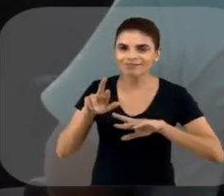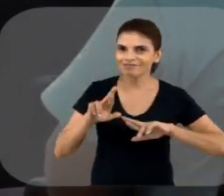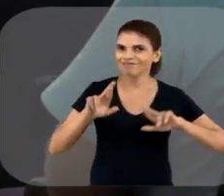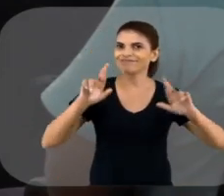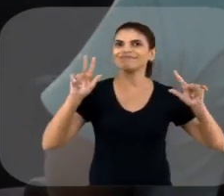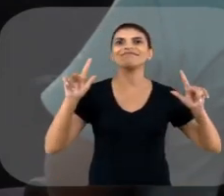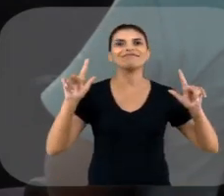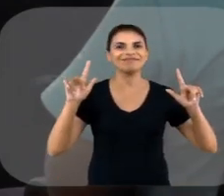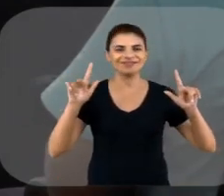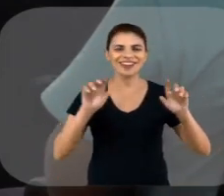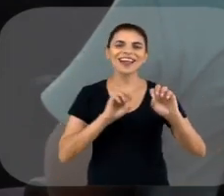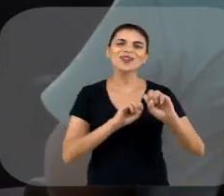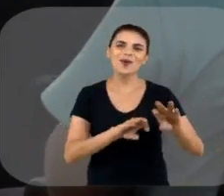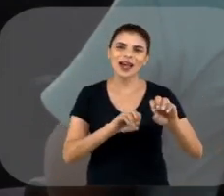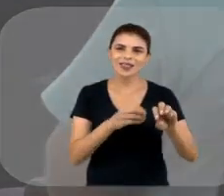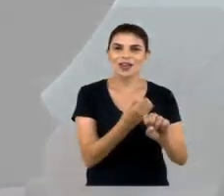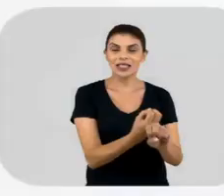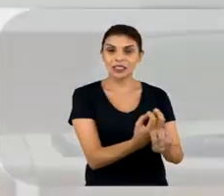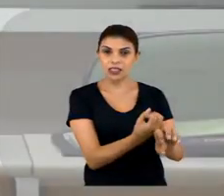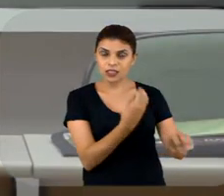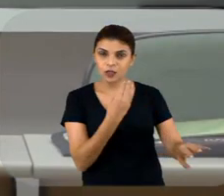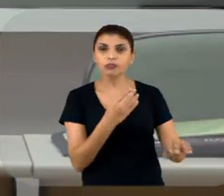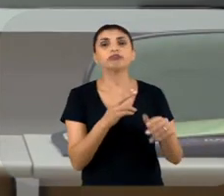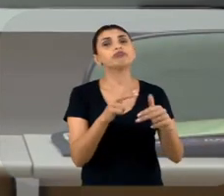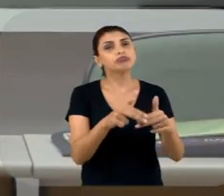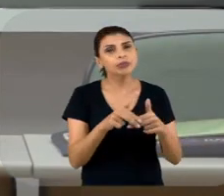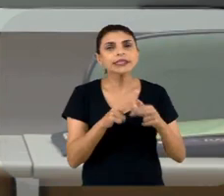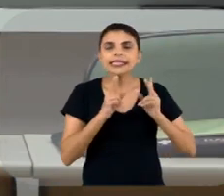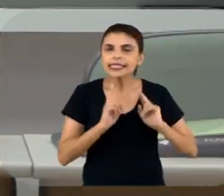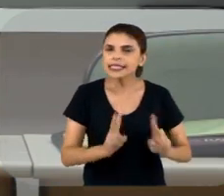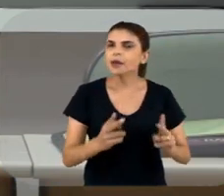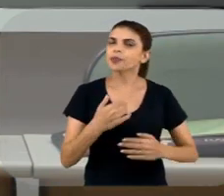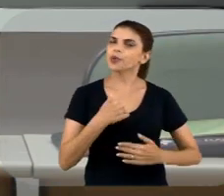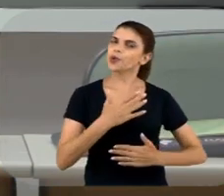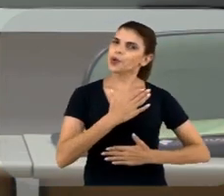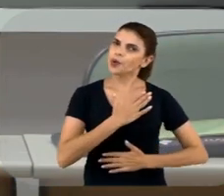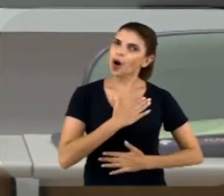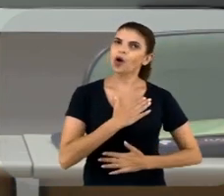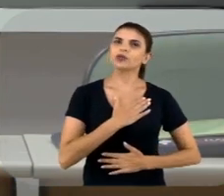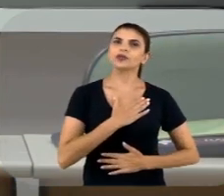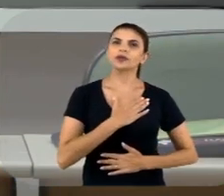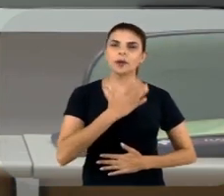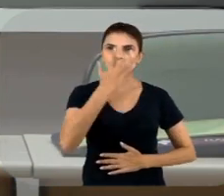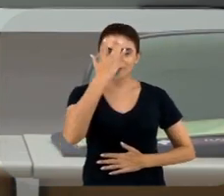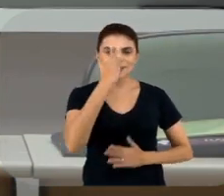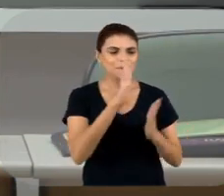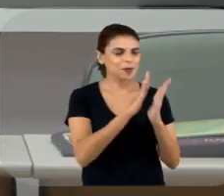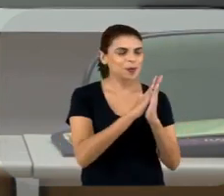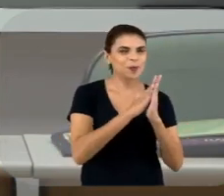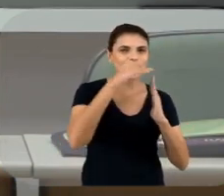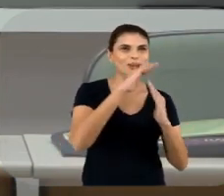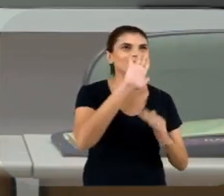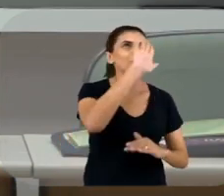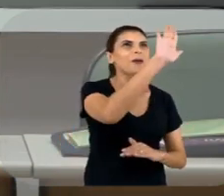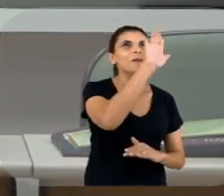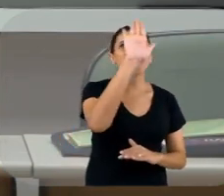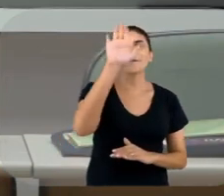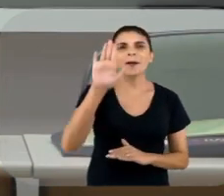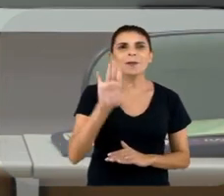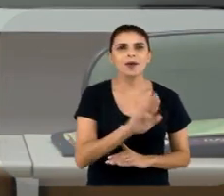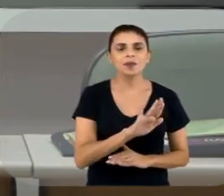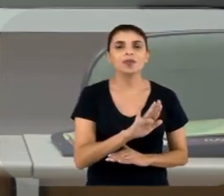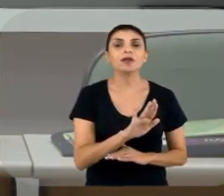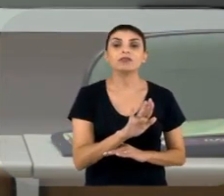ali na educação à distância. Então, é por isso que me chama a atenção quando alguém aqui falou, né,